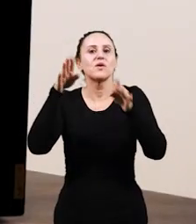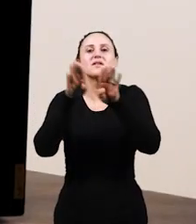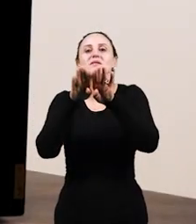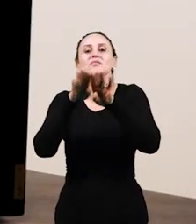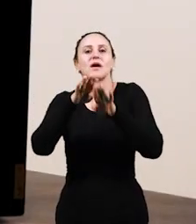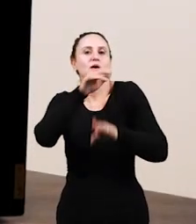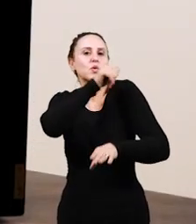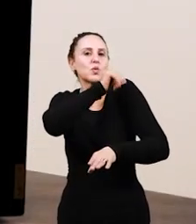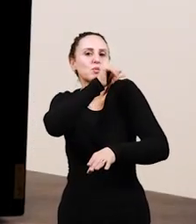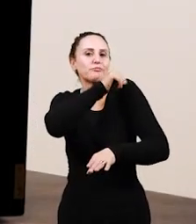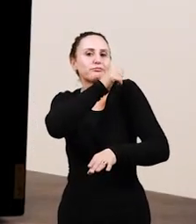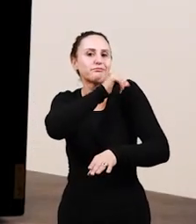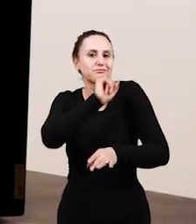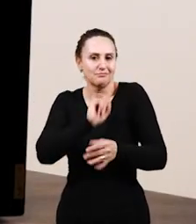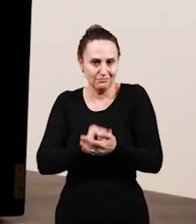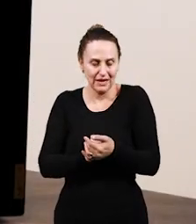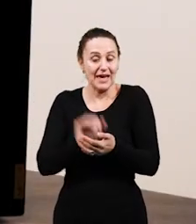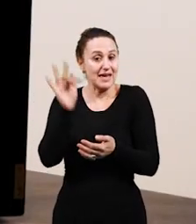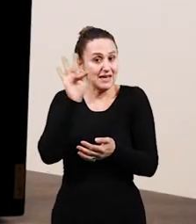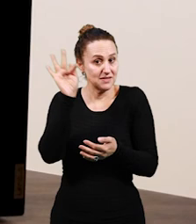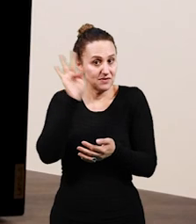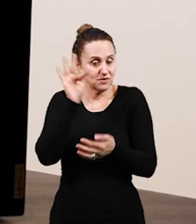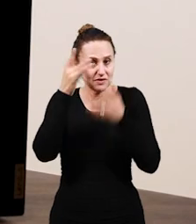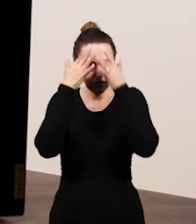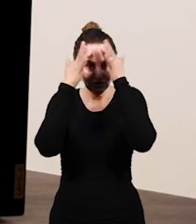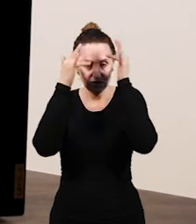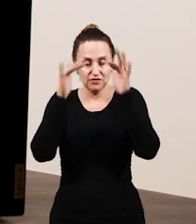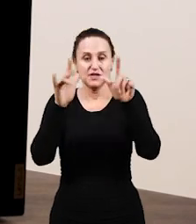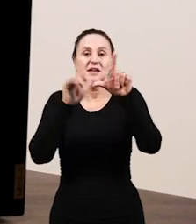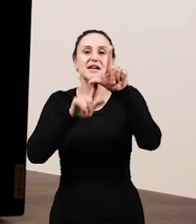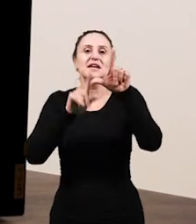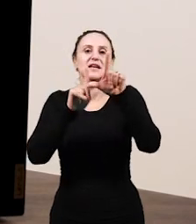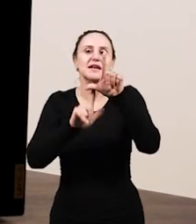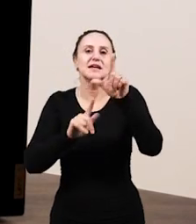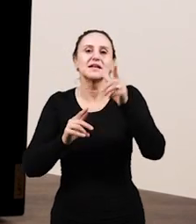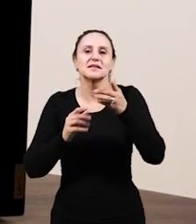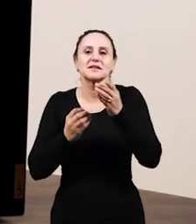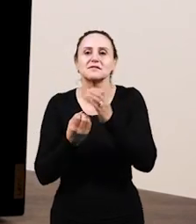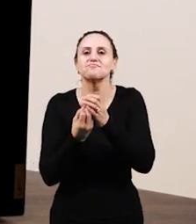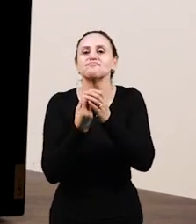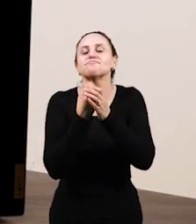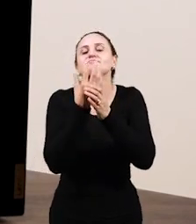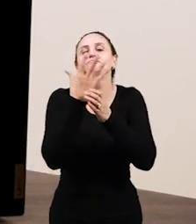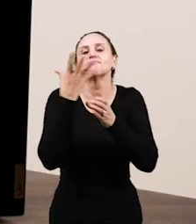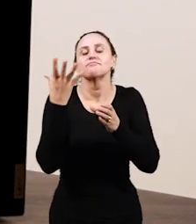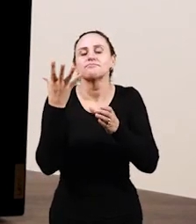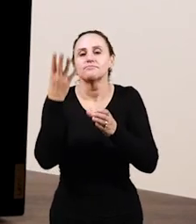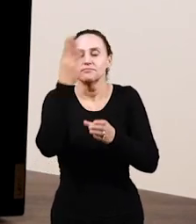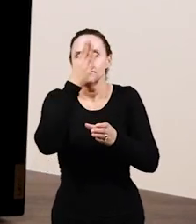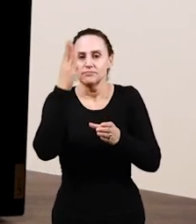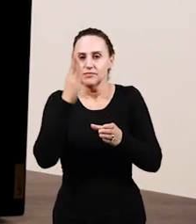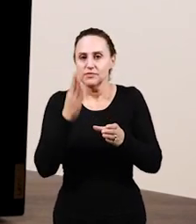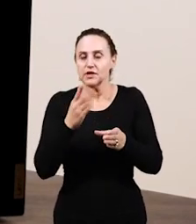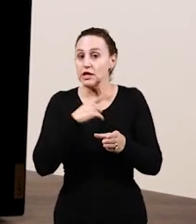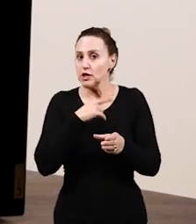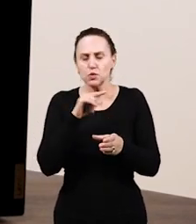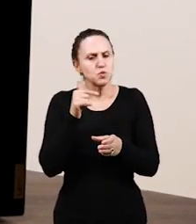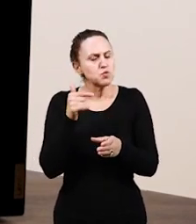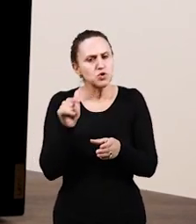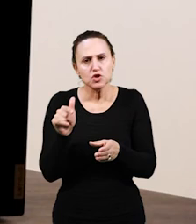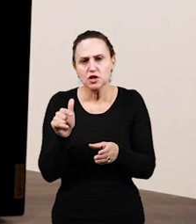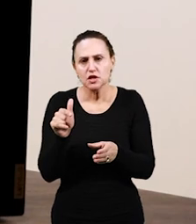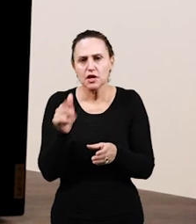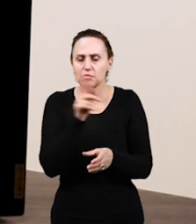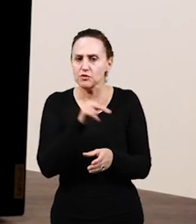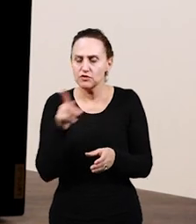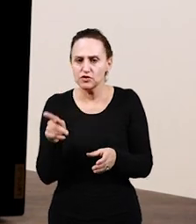dizer que no início quando essas faculdades de Filosofia e letras elas foram fundadas no Brasil não havia professores